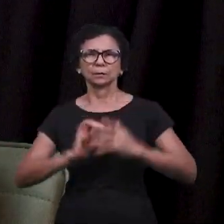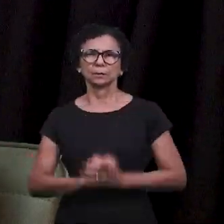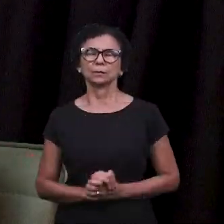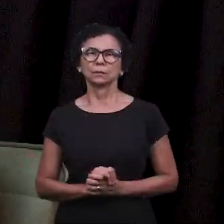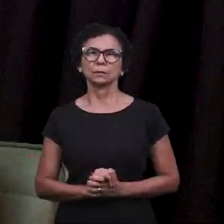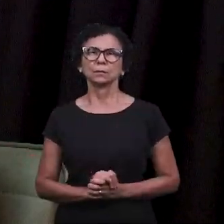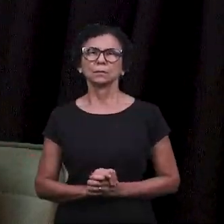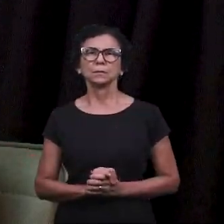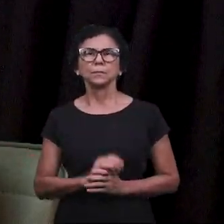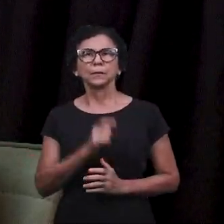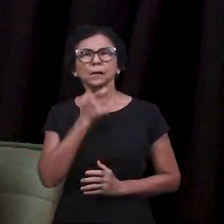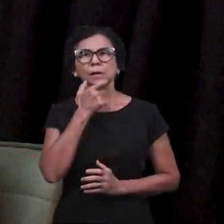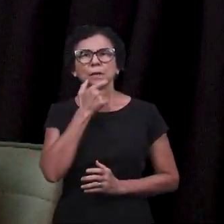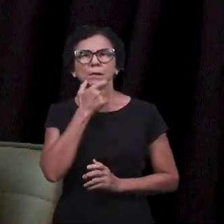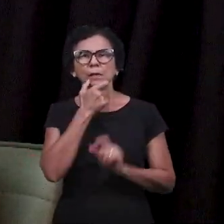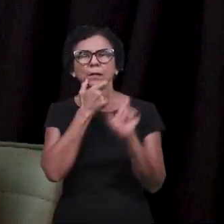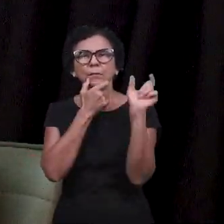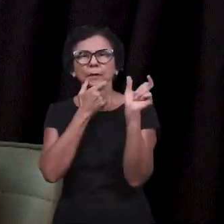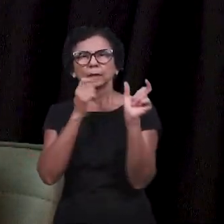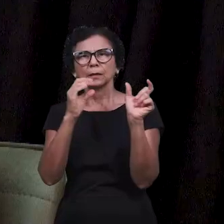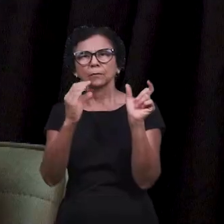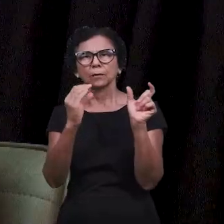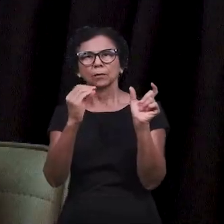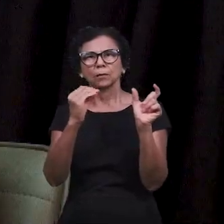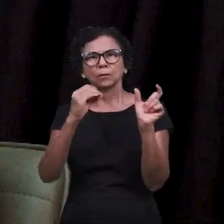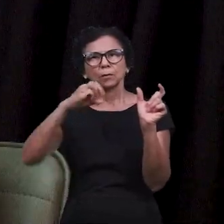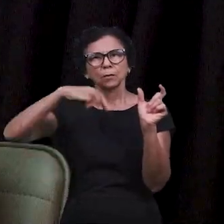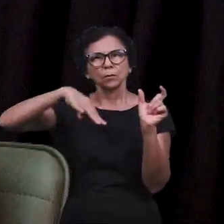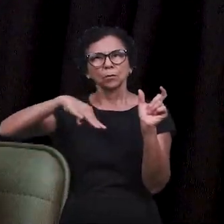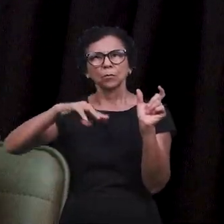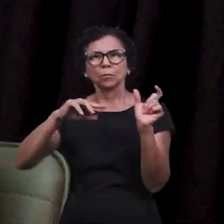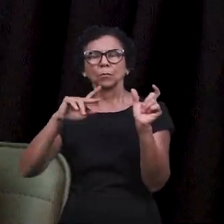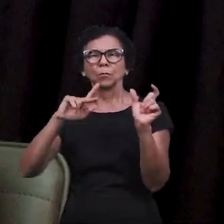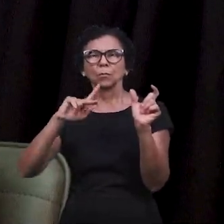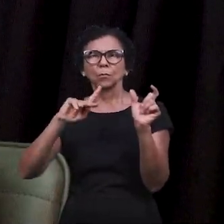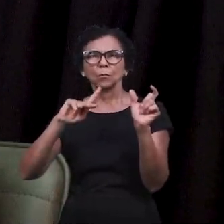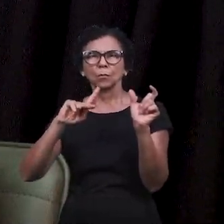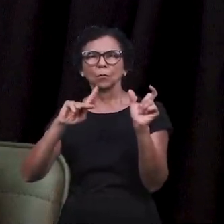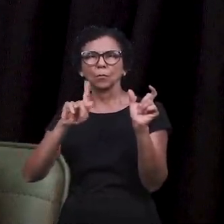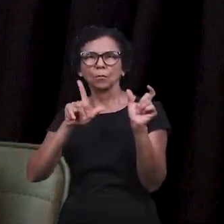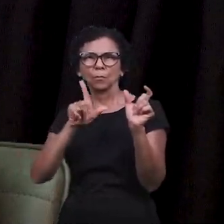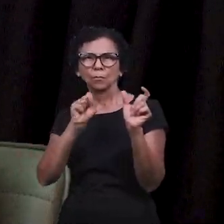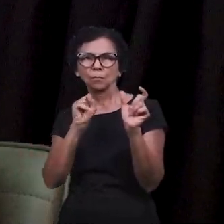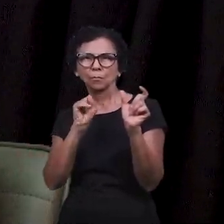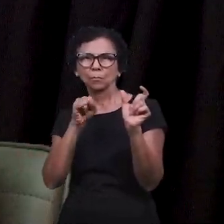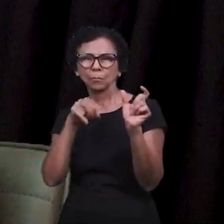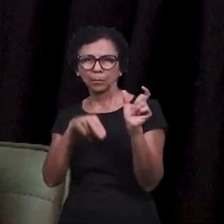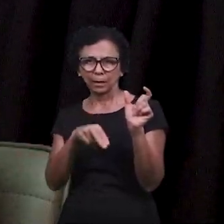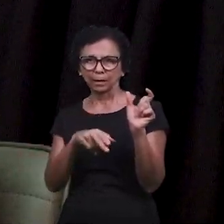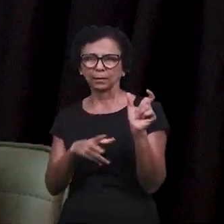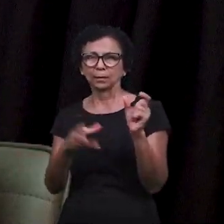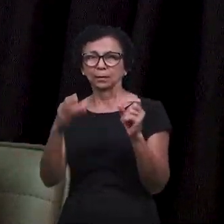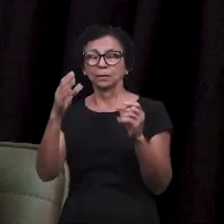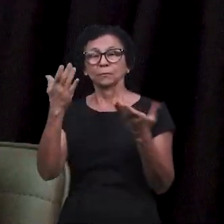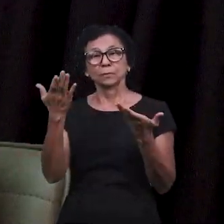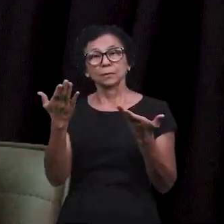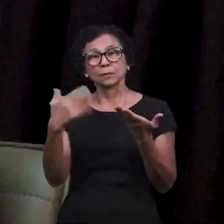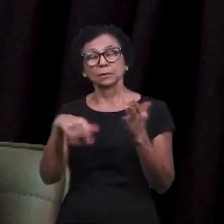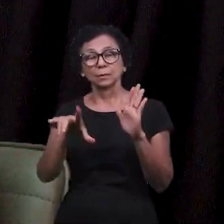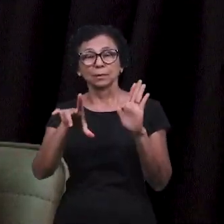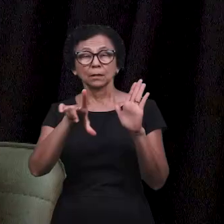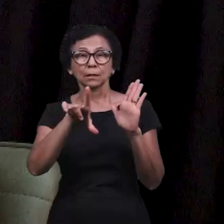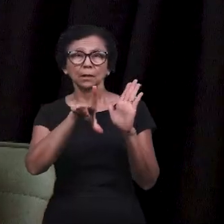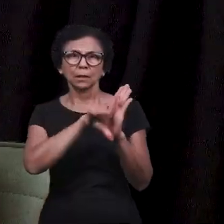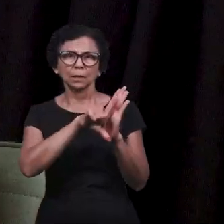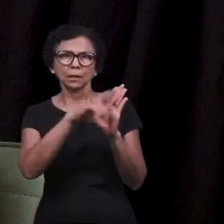inglês, comply. Basicamente é estar em conformidade com a legislação. Mas a gente pode ir um pouquinho além. Melhor do que